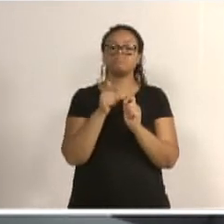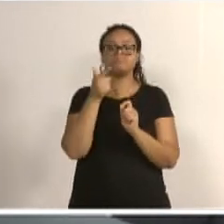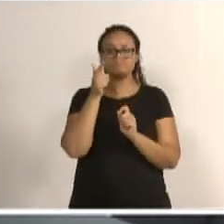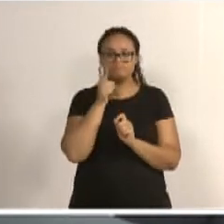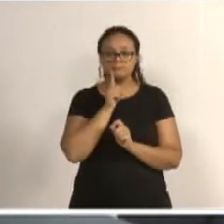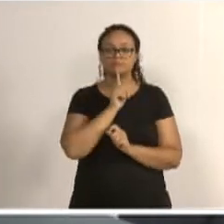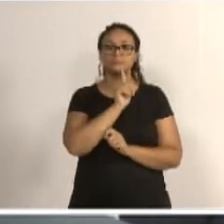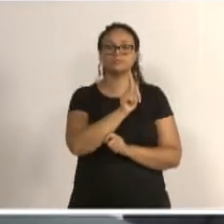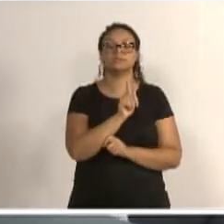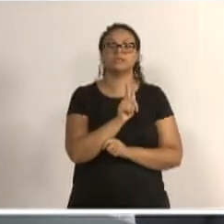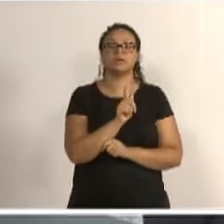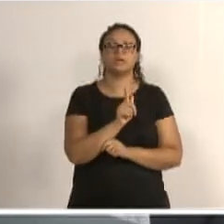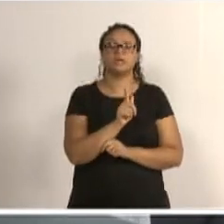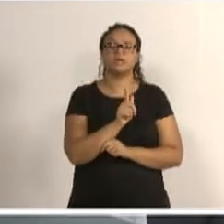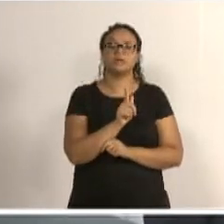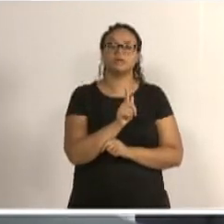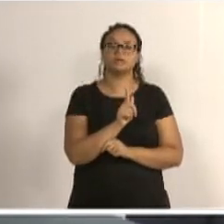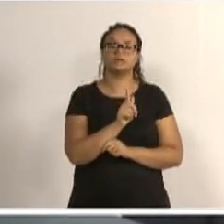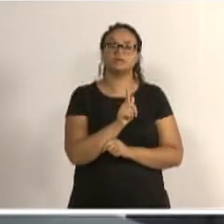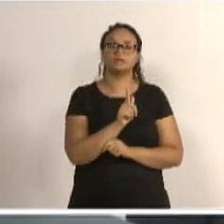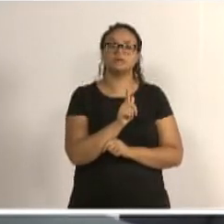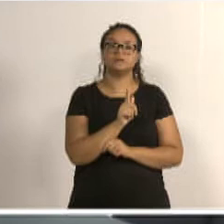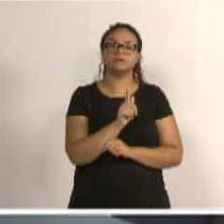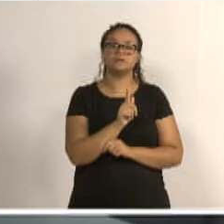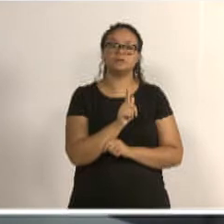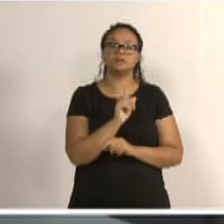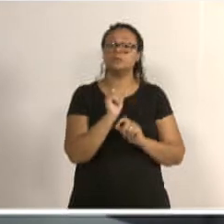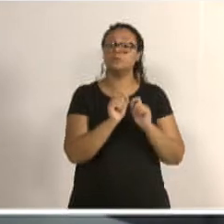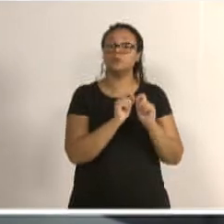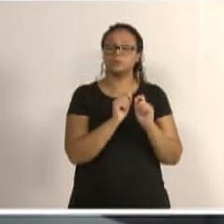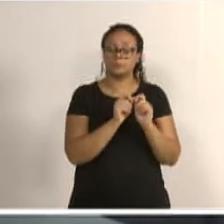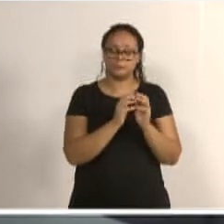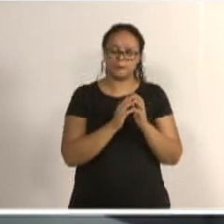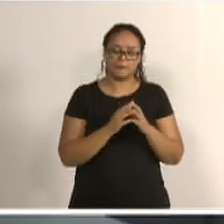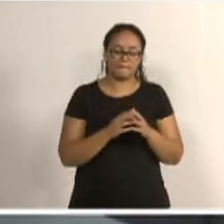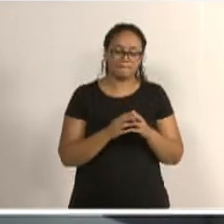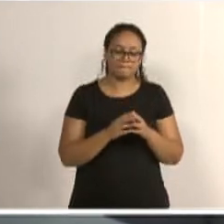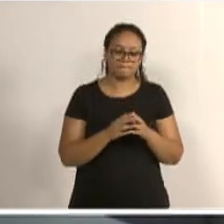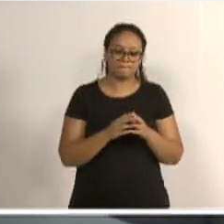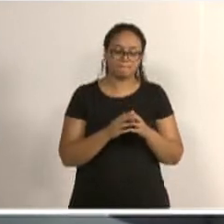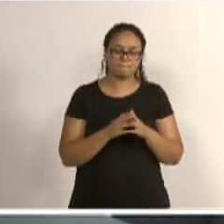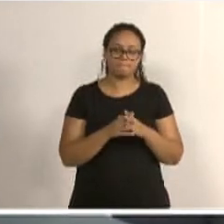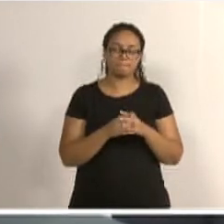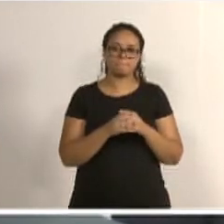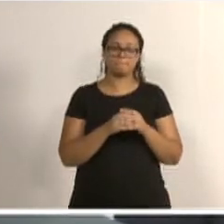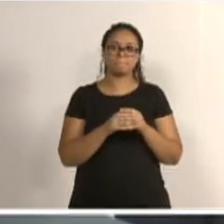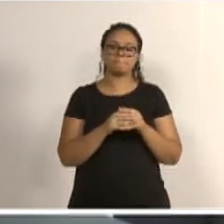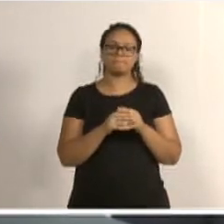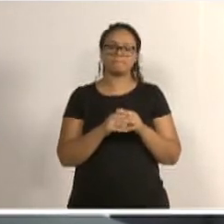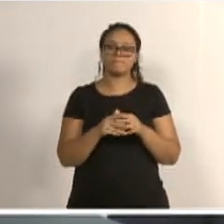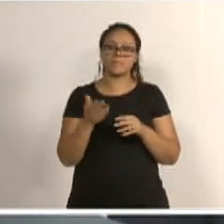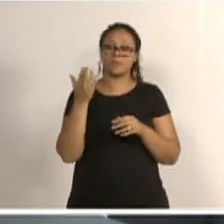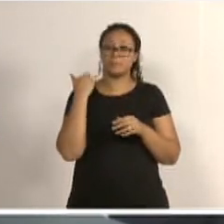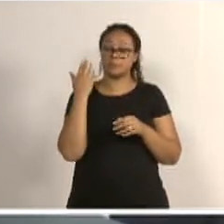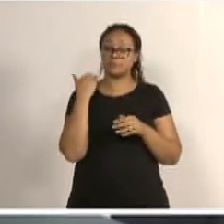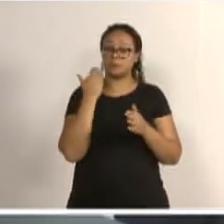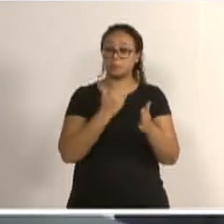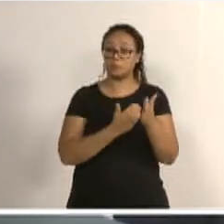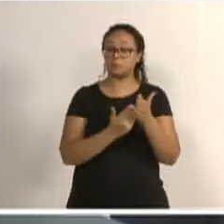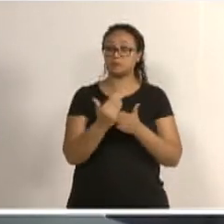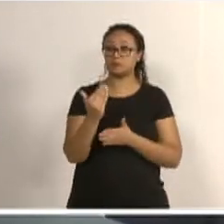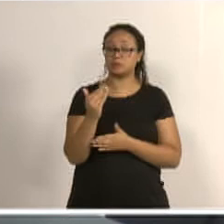vai acontecer aquela mesma coisa que aconteceu quando começou a BRK, não